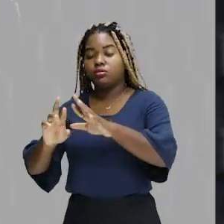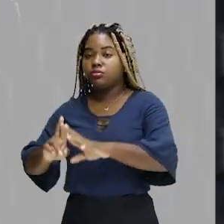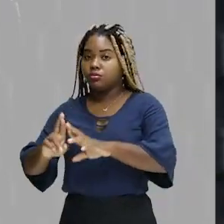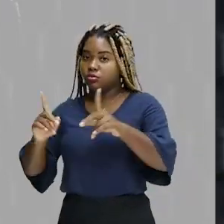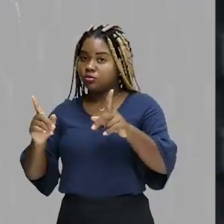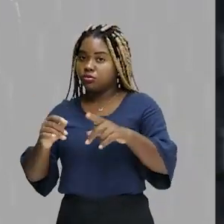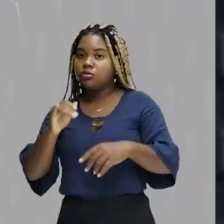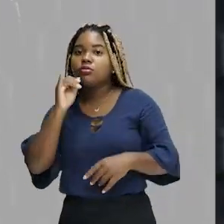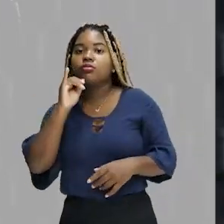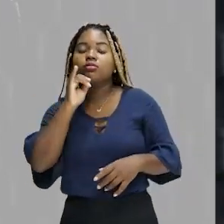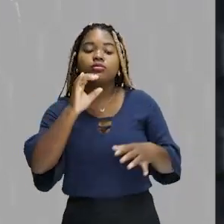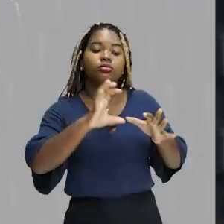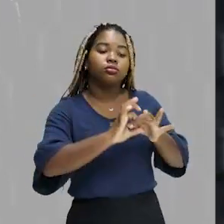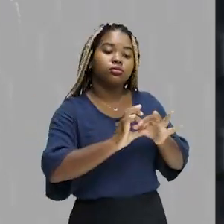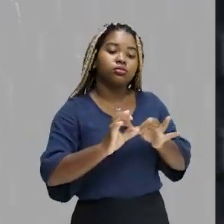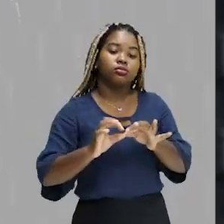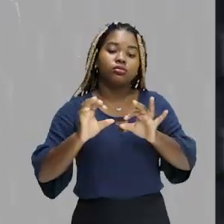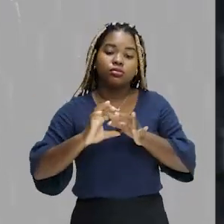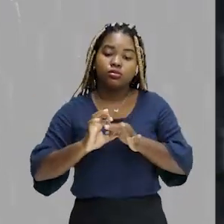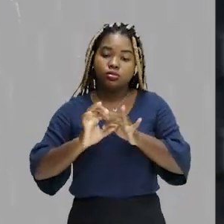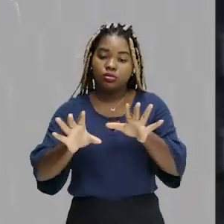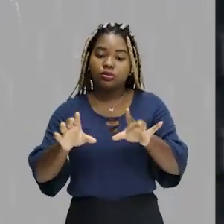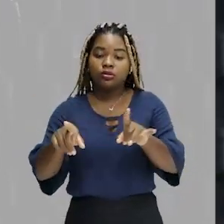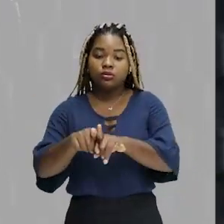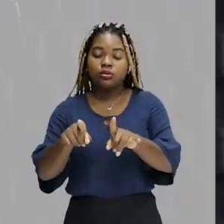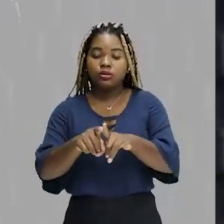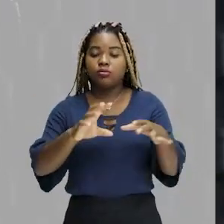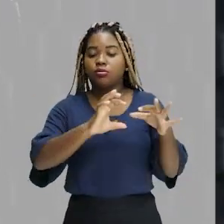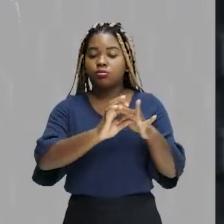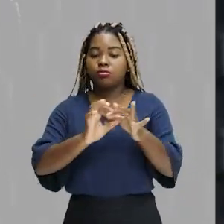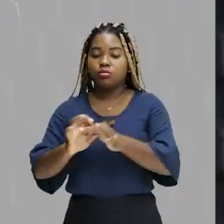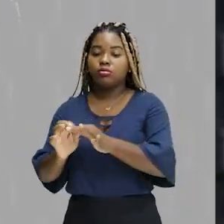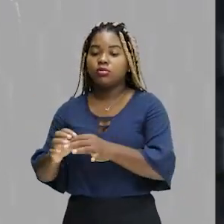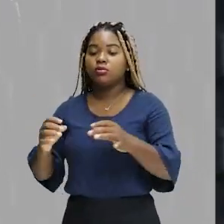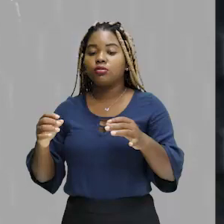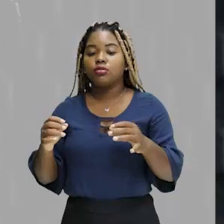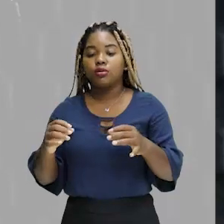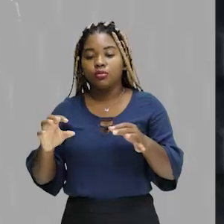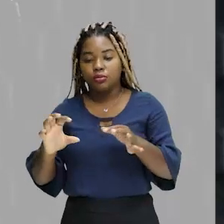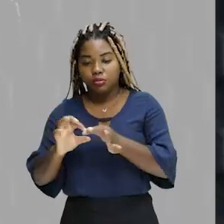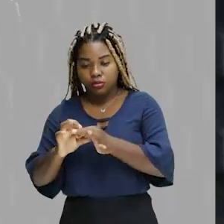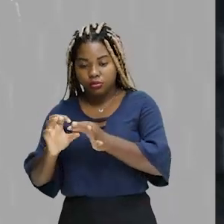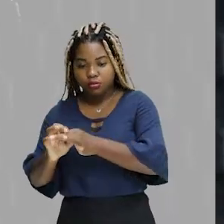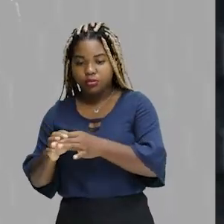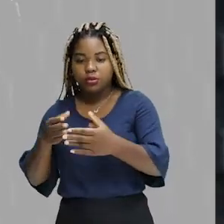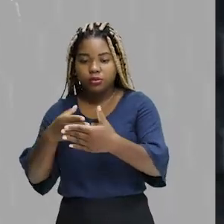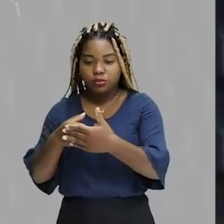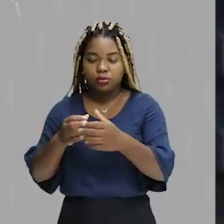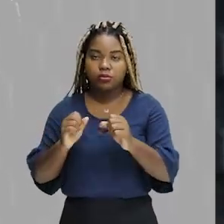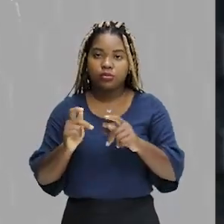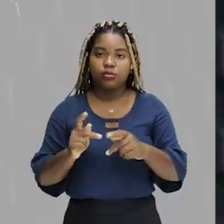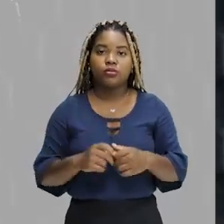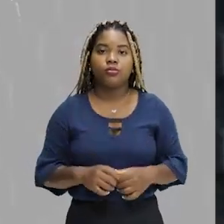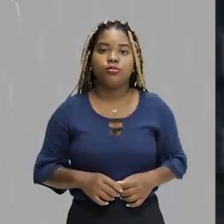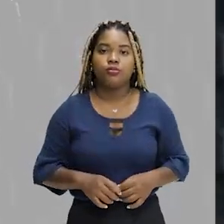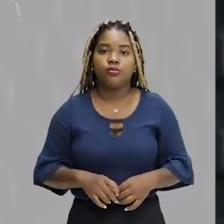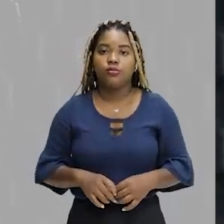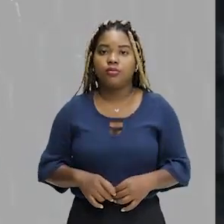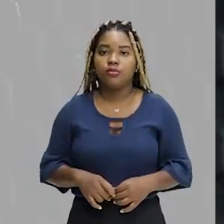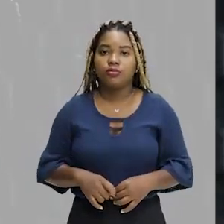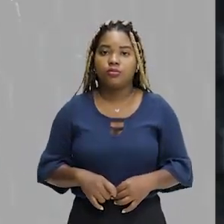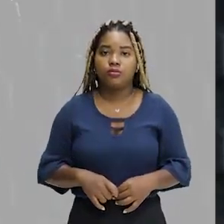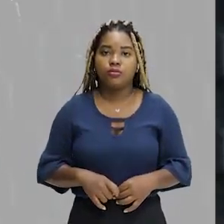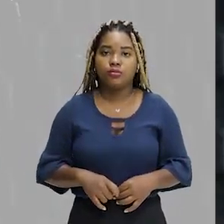aberta, insaturada e uma cadeia fechada. Ou uma cadeia aberta normal, uma